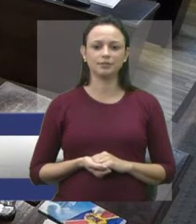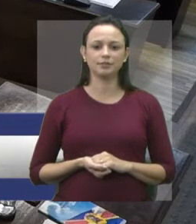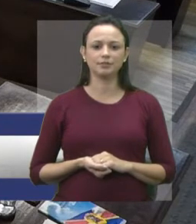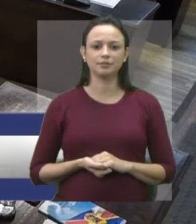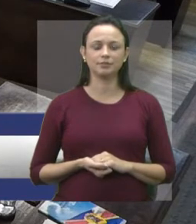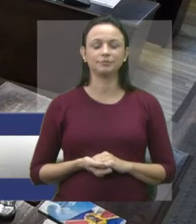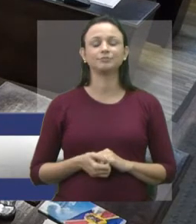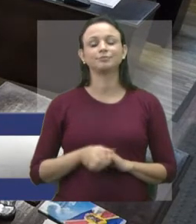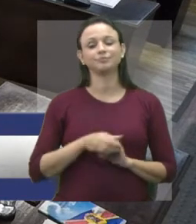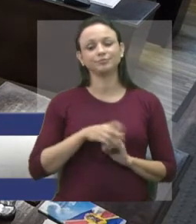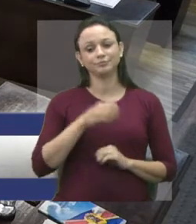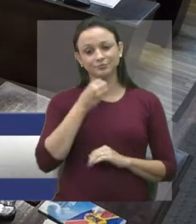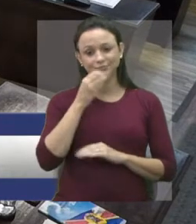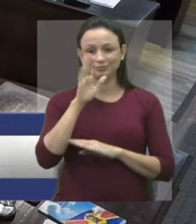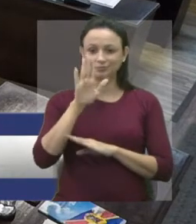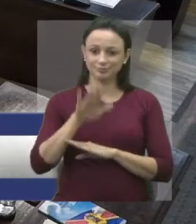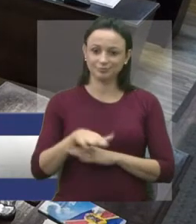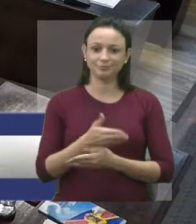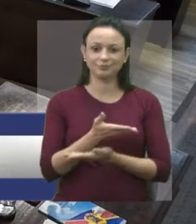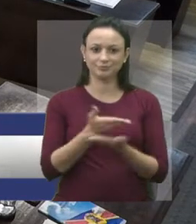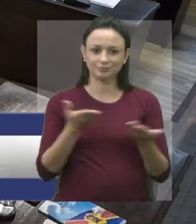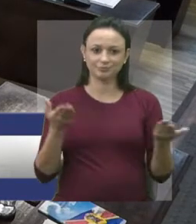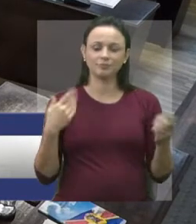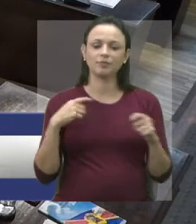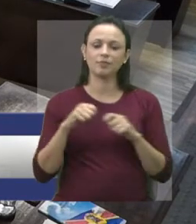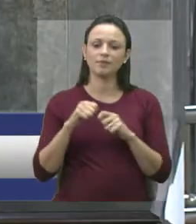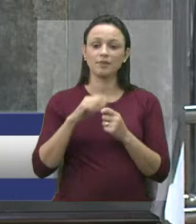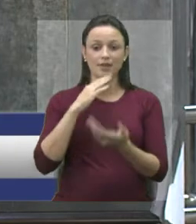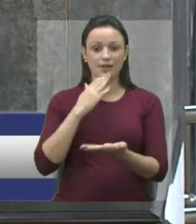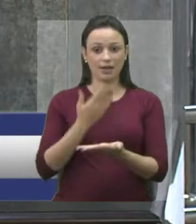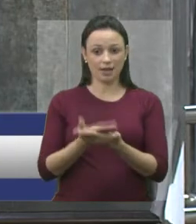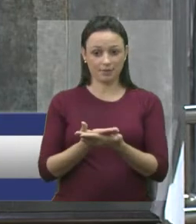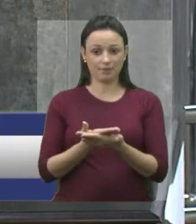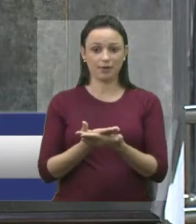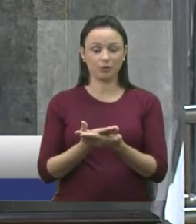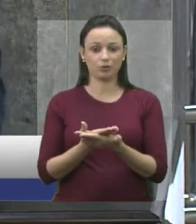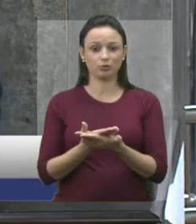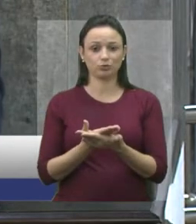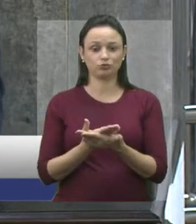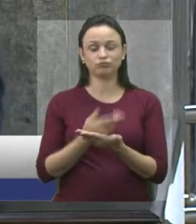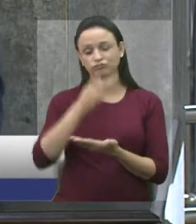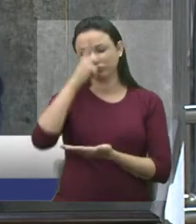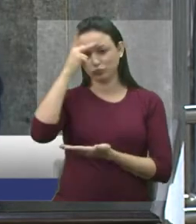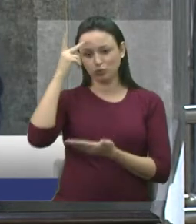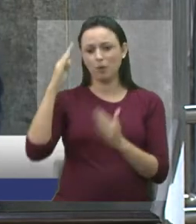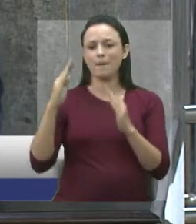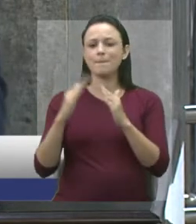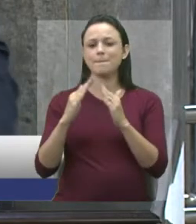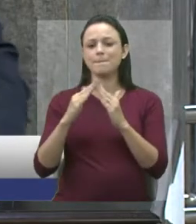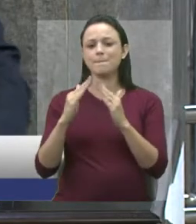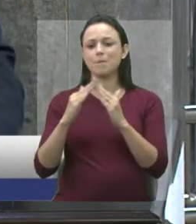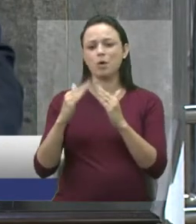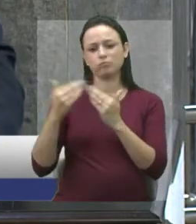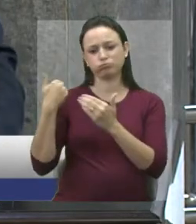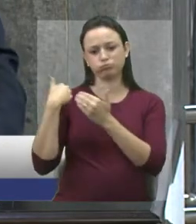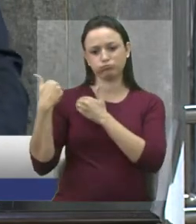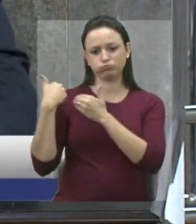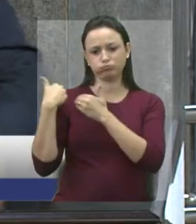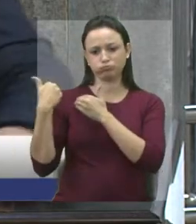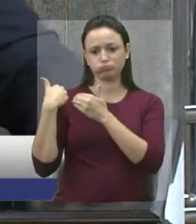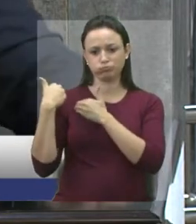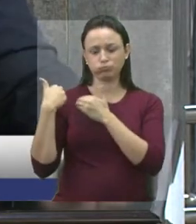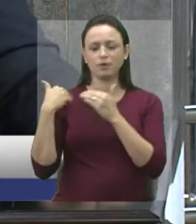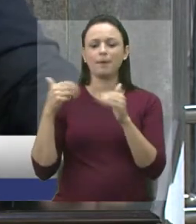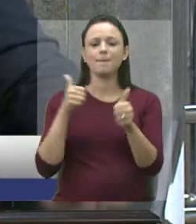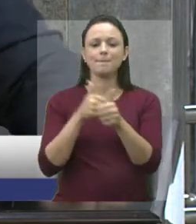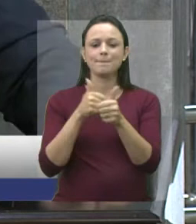Bom, boa tarde a todos. Eu fiz um requerimento. Nós fomos procurados por moradores que vivem